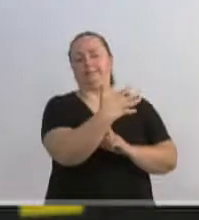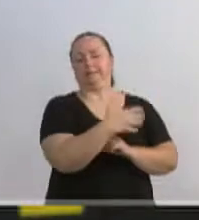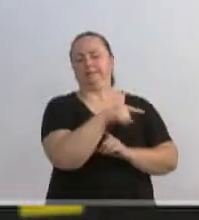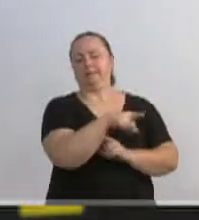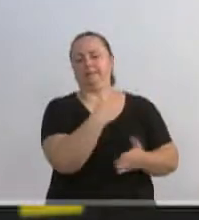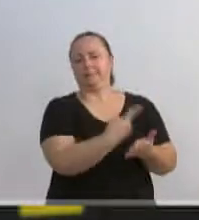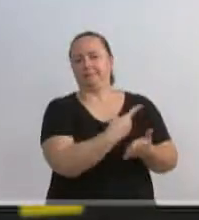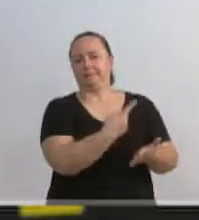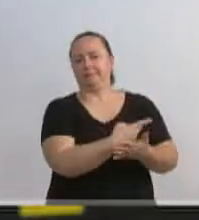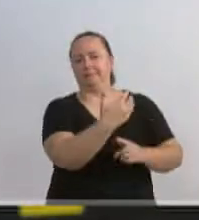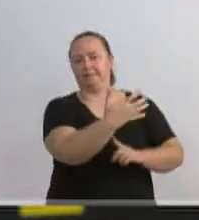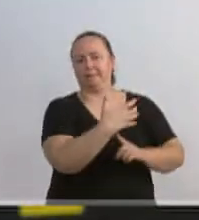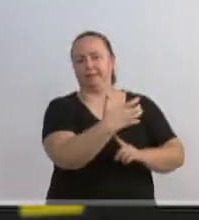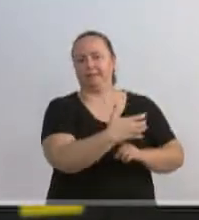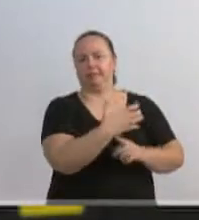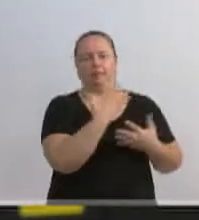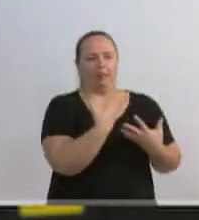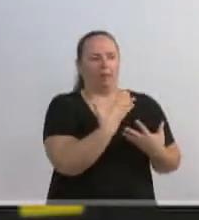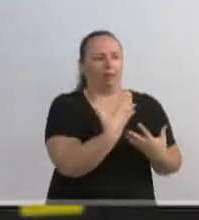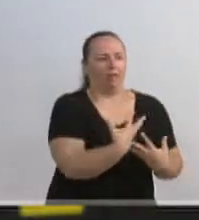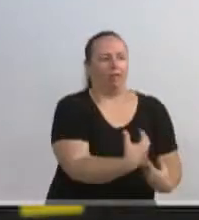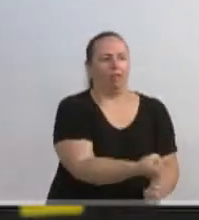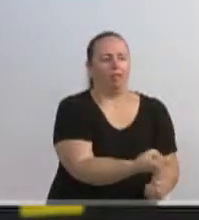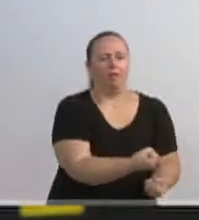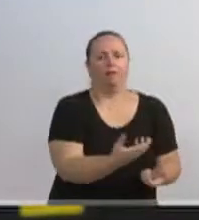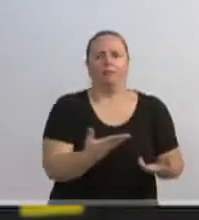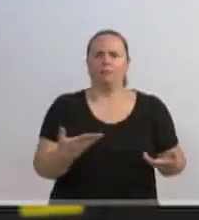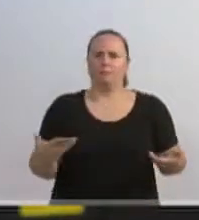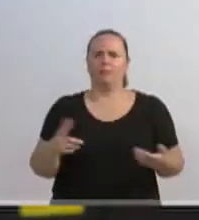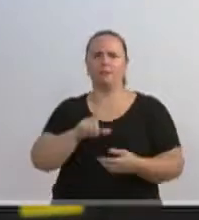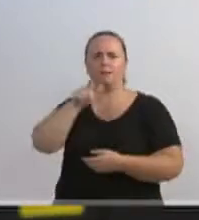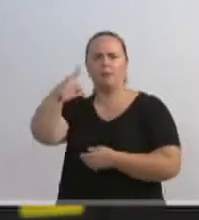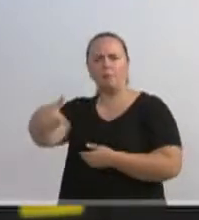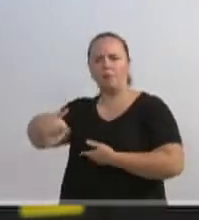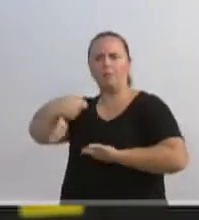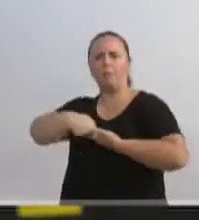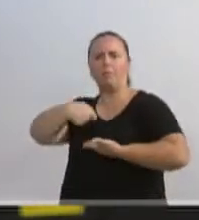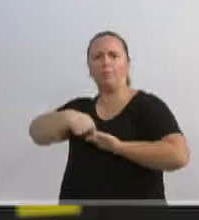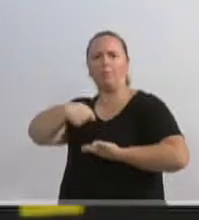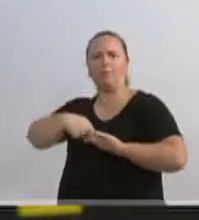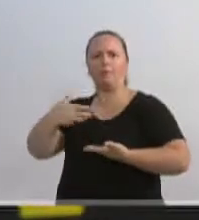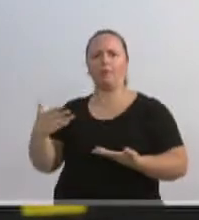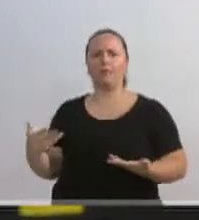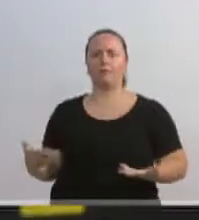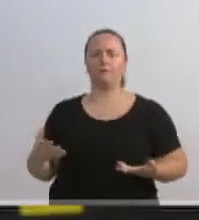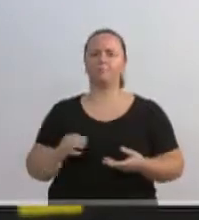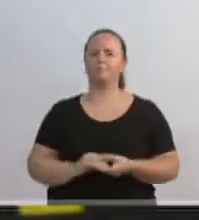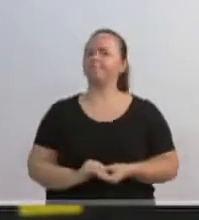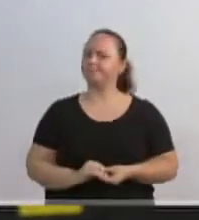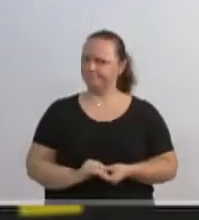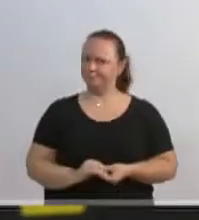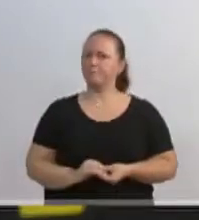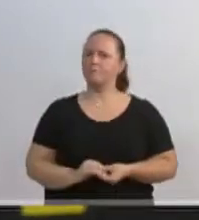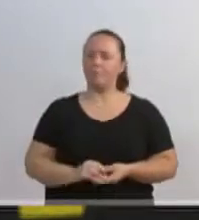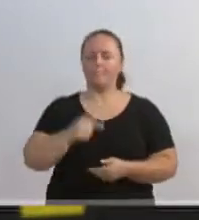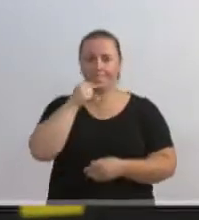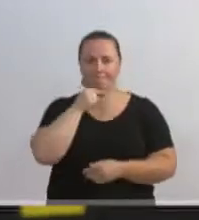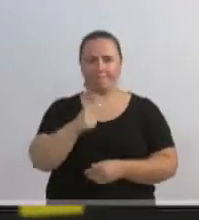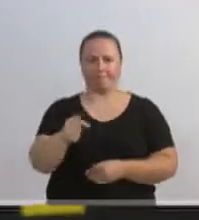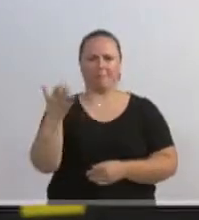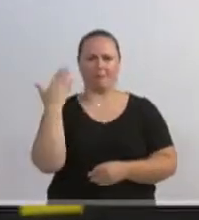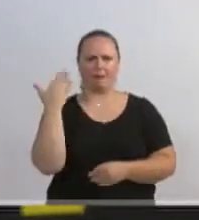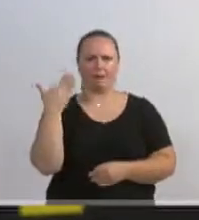no meio de comunicação acaba na lua do couro nos cobrando nos cobrando passada foi cobrado pela minha pela minha